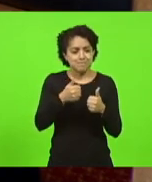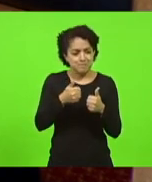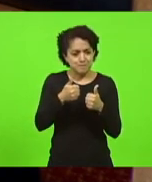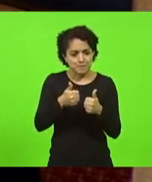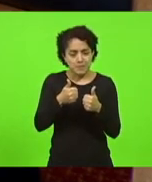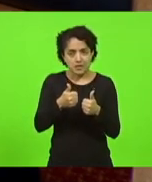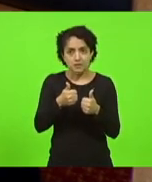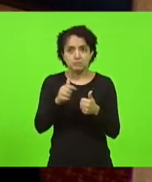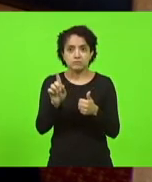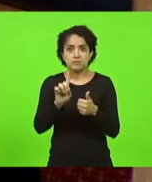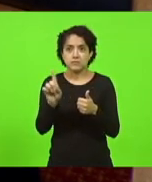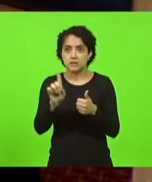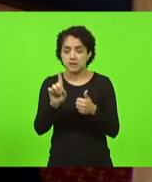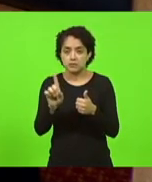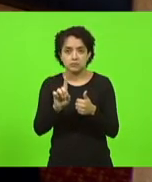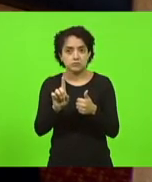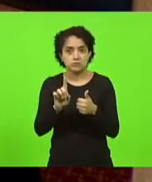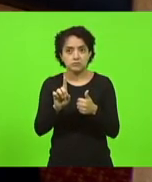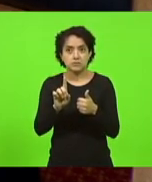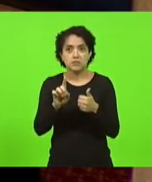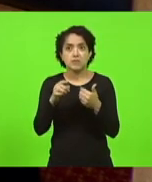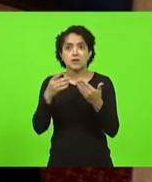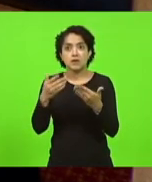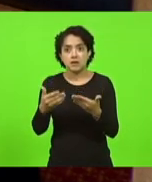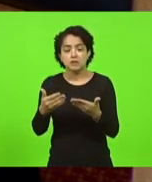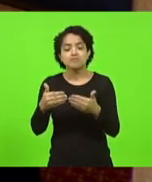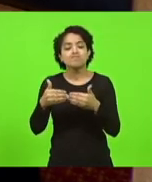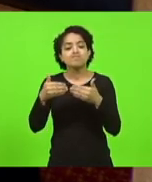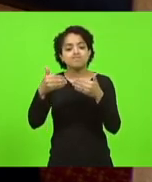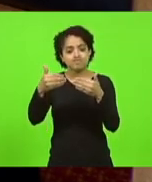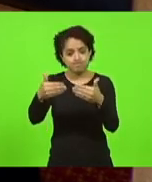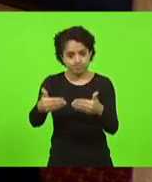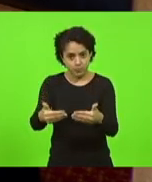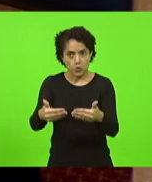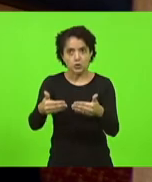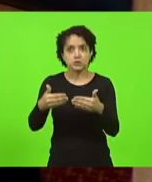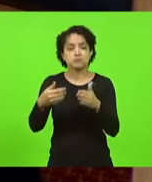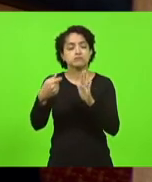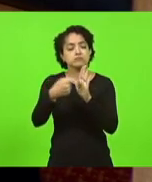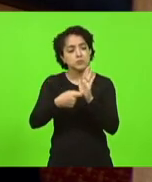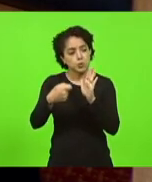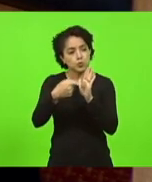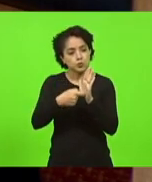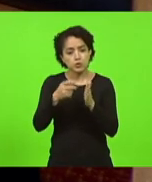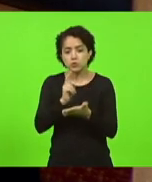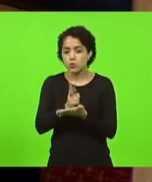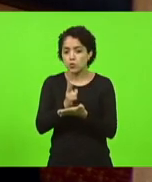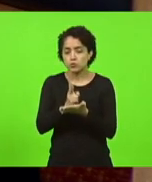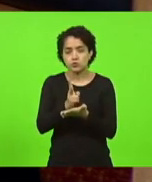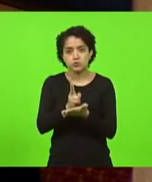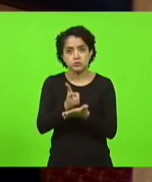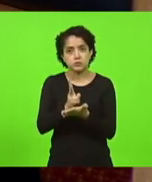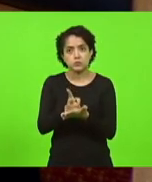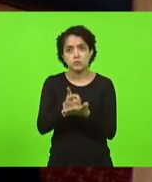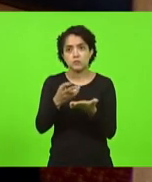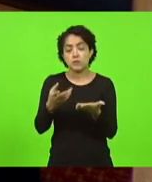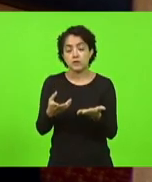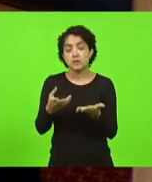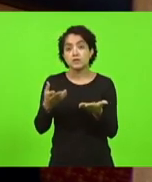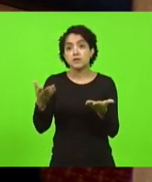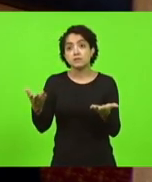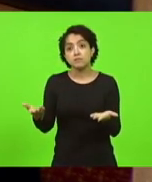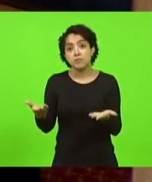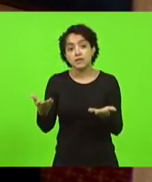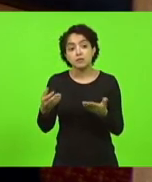ano vindouro, com a estabilidade econômica, seguir lutando, meu líder, para que a gente possa